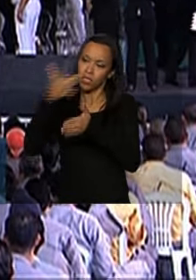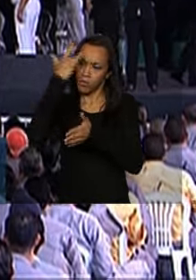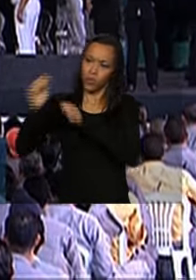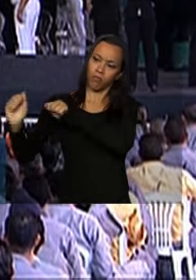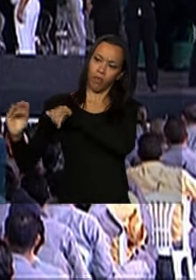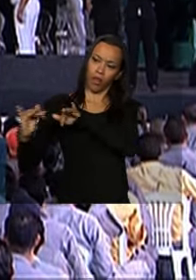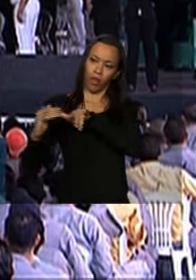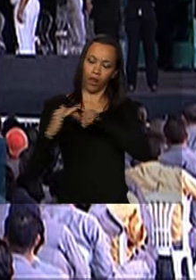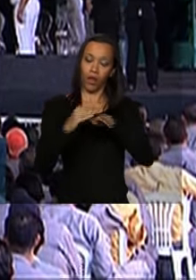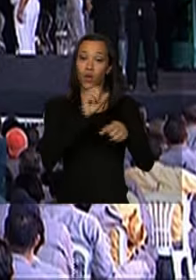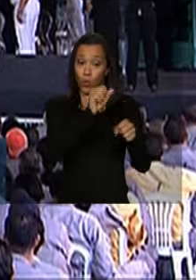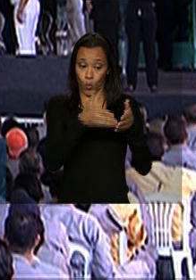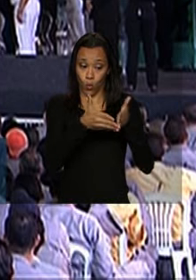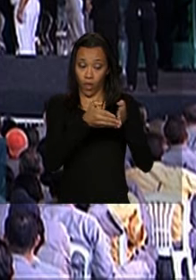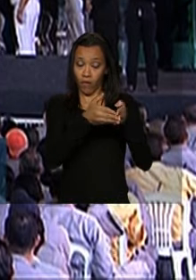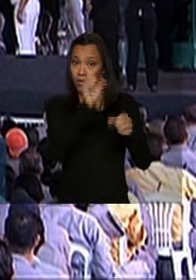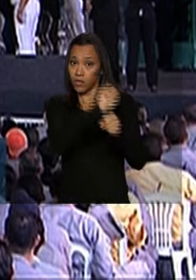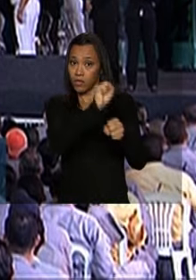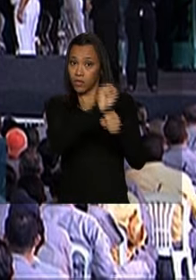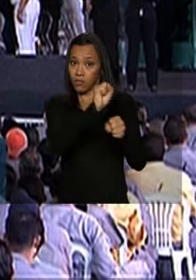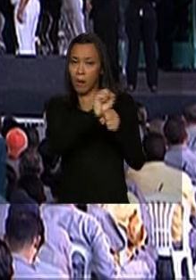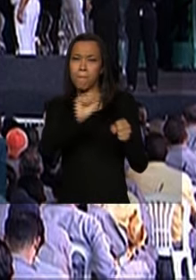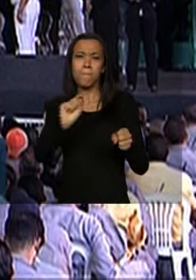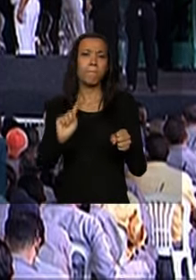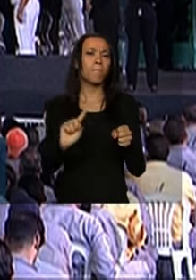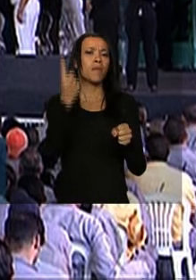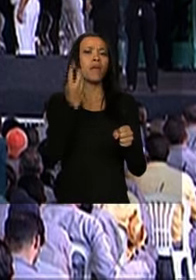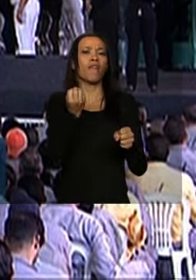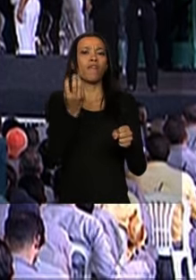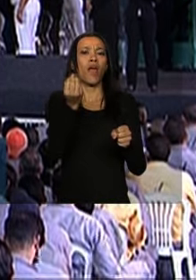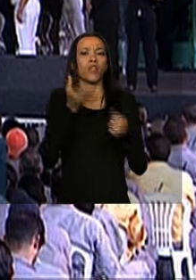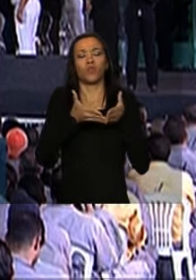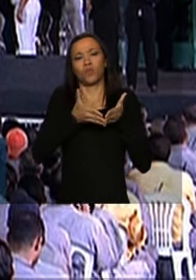vai aguardar o início da primeira viagem.